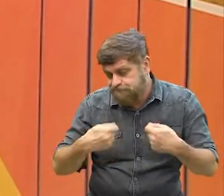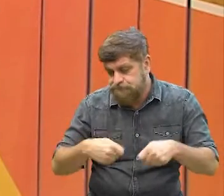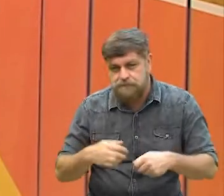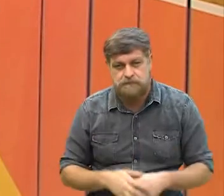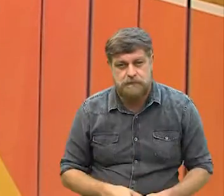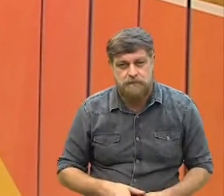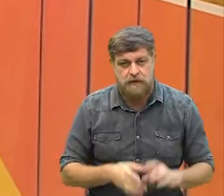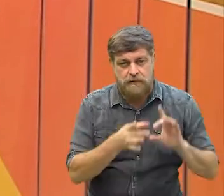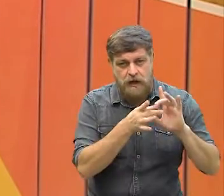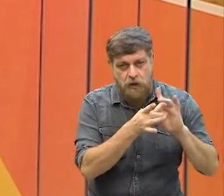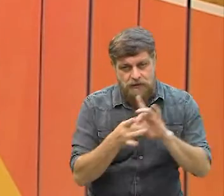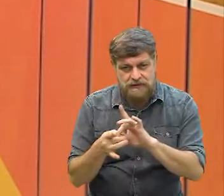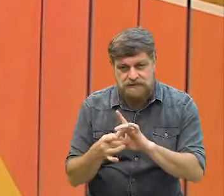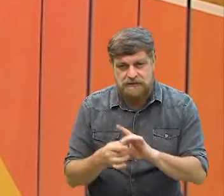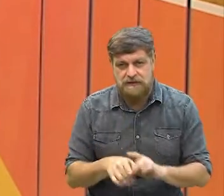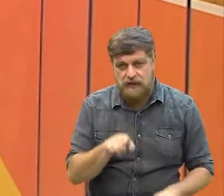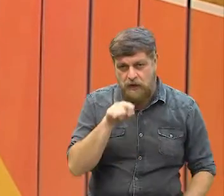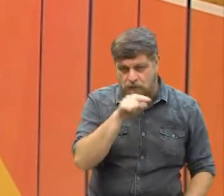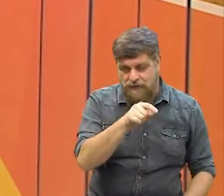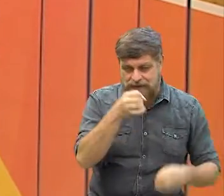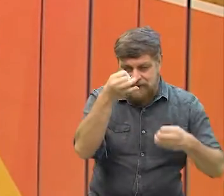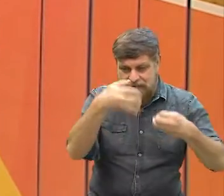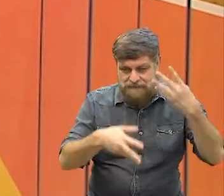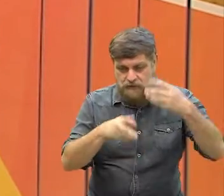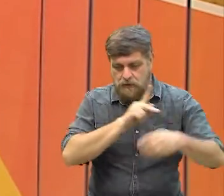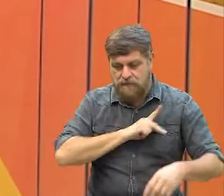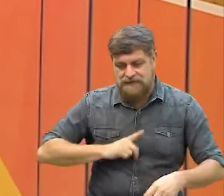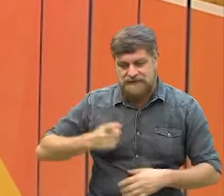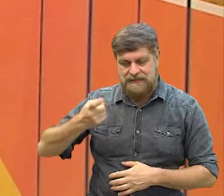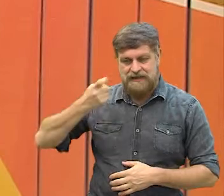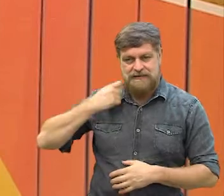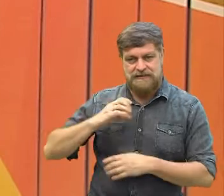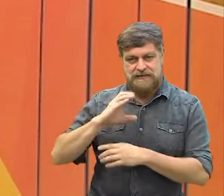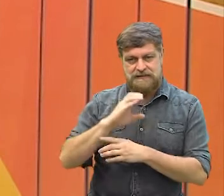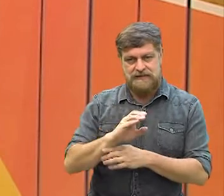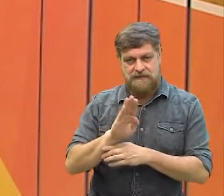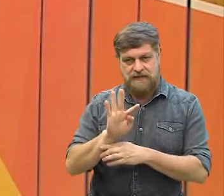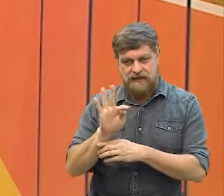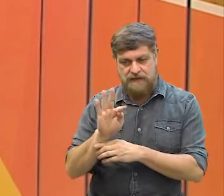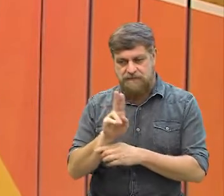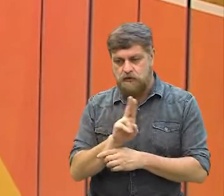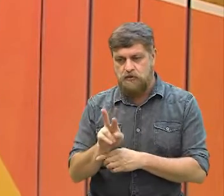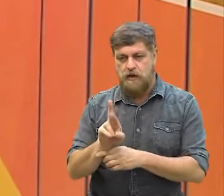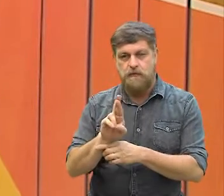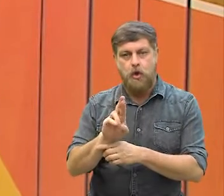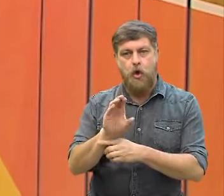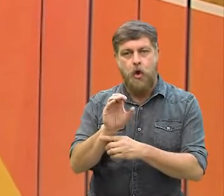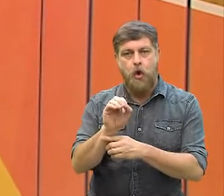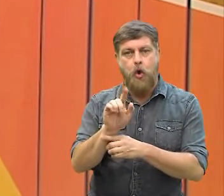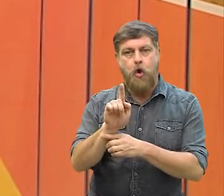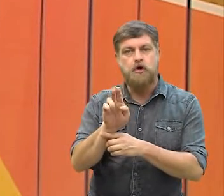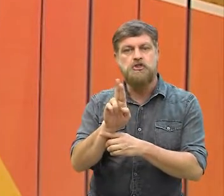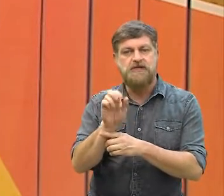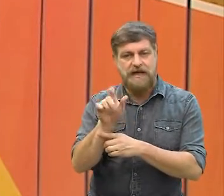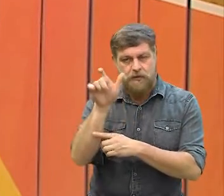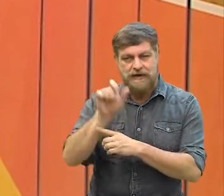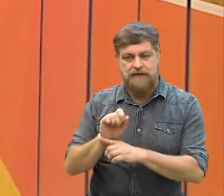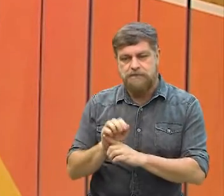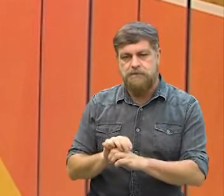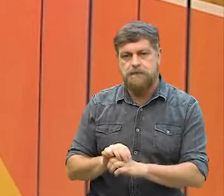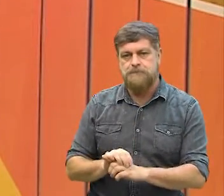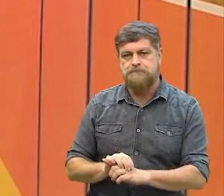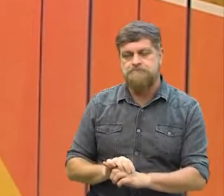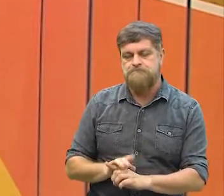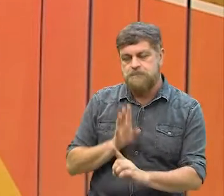para contextualizar você de caso, quando ela falou do ex-presidente da CBF, é o Rogério Caboclo, que foi acusado por